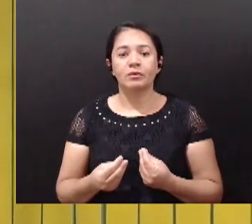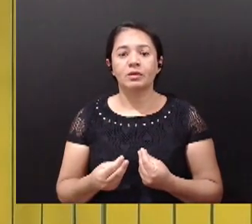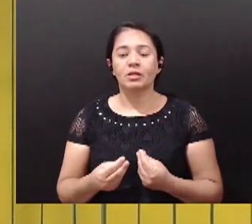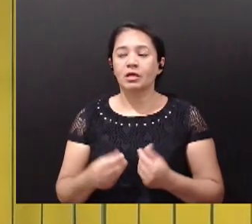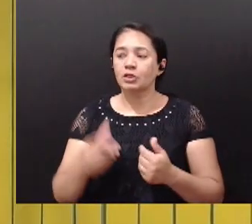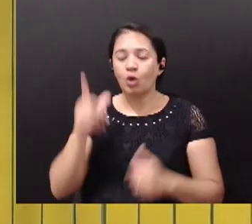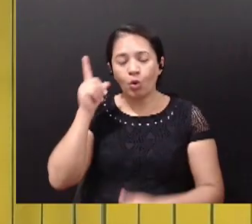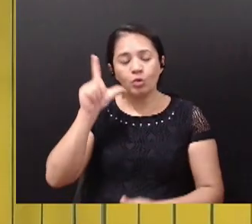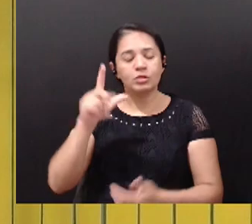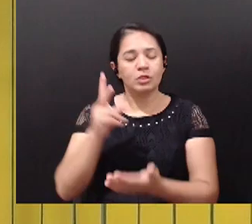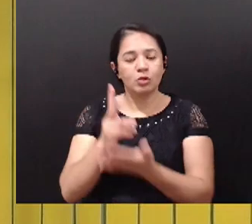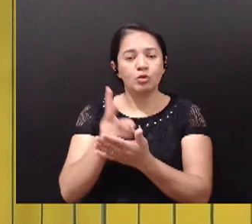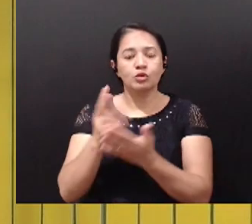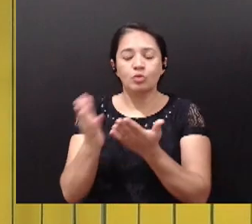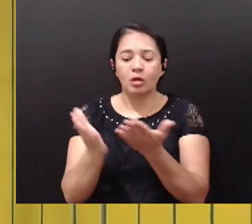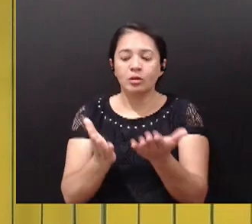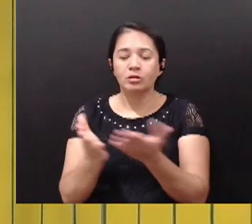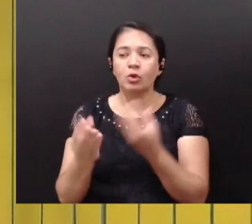continuidade de tratamento?